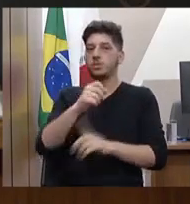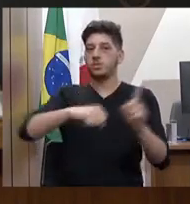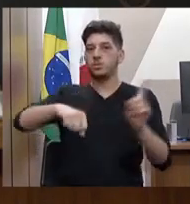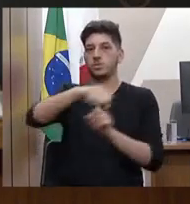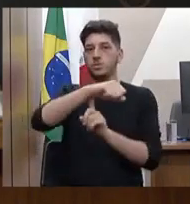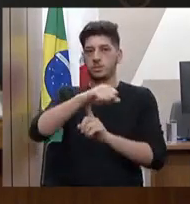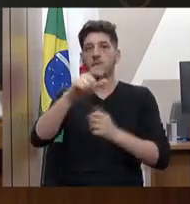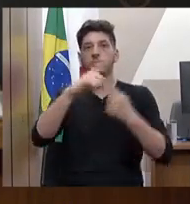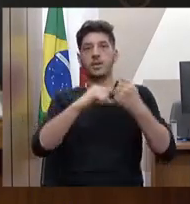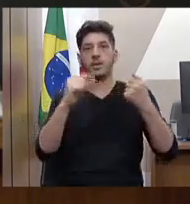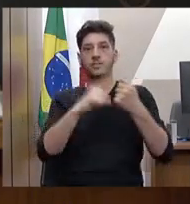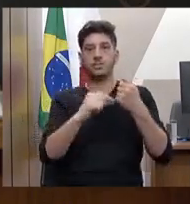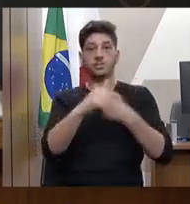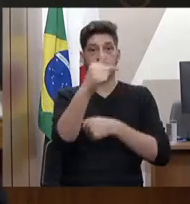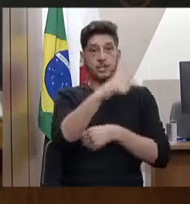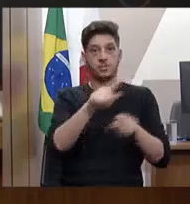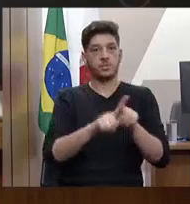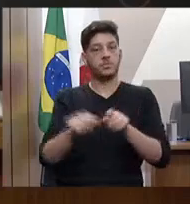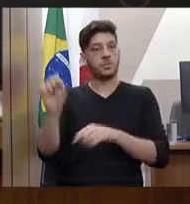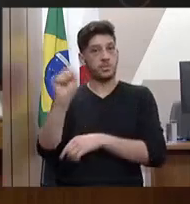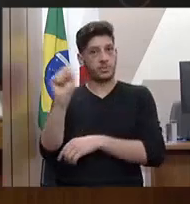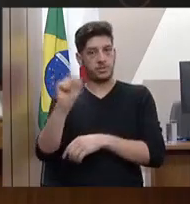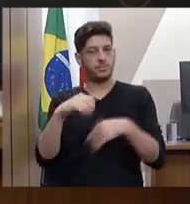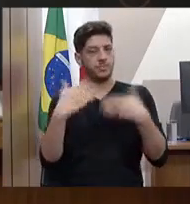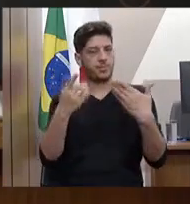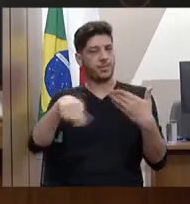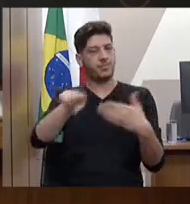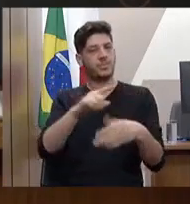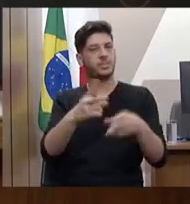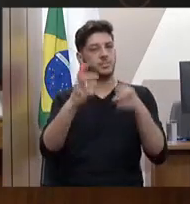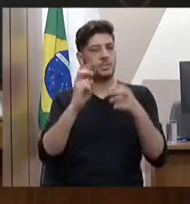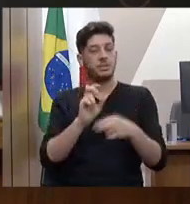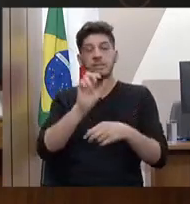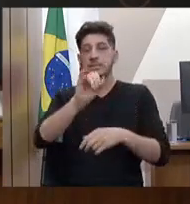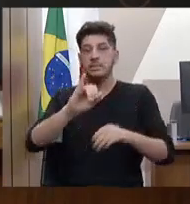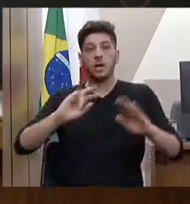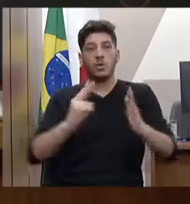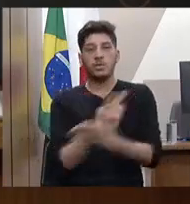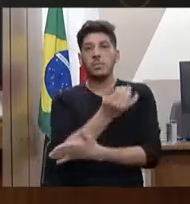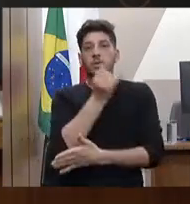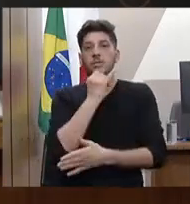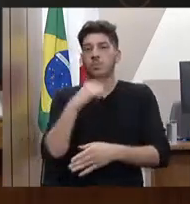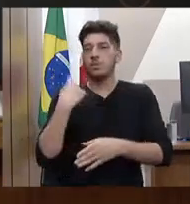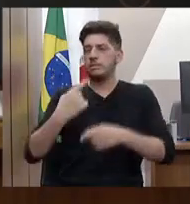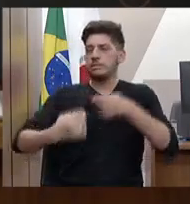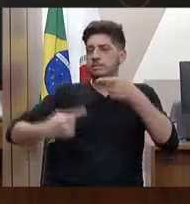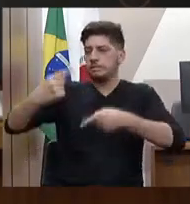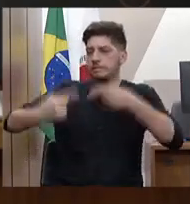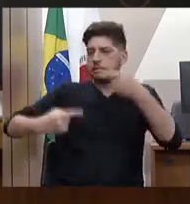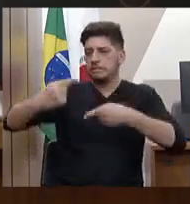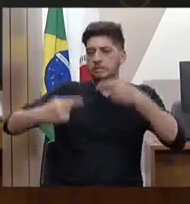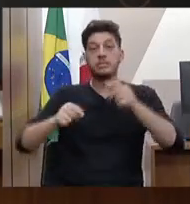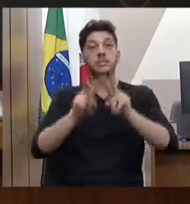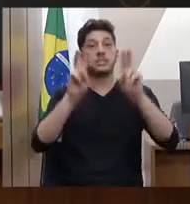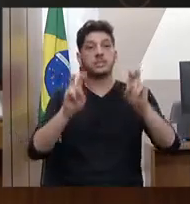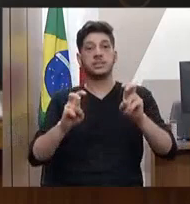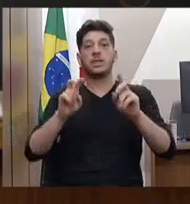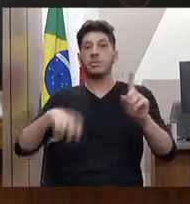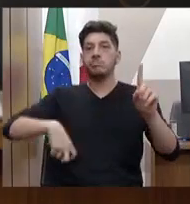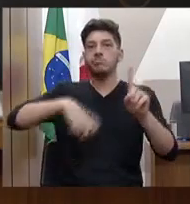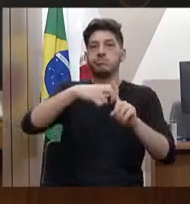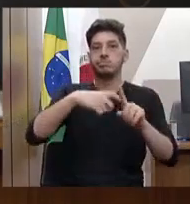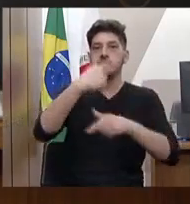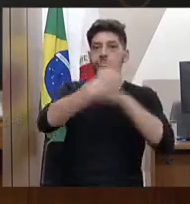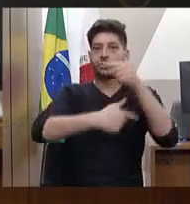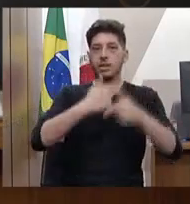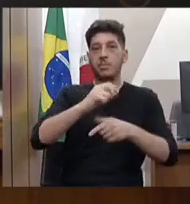e artigo 7º E Oitavo então gente independente da gente está discutindo acidente de trabalho de culpa